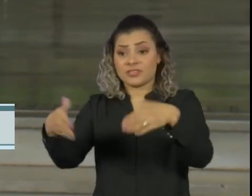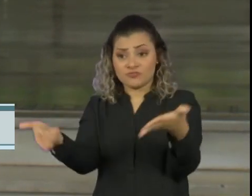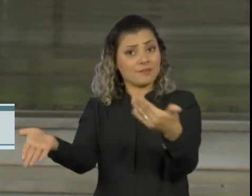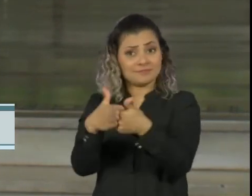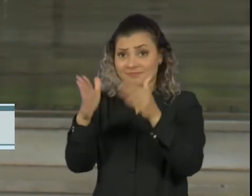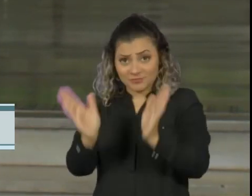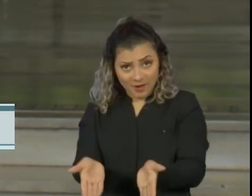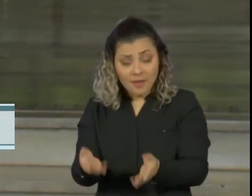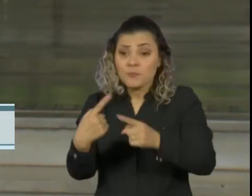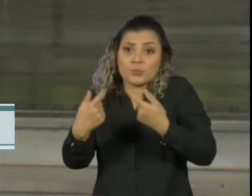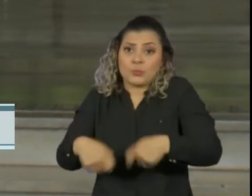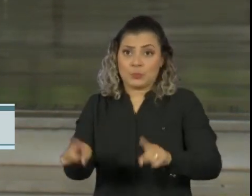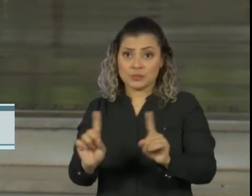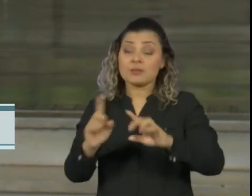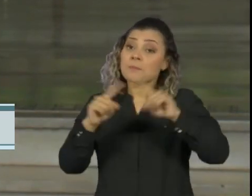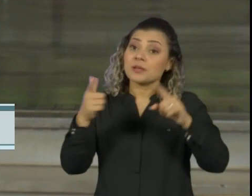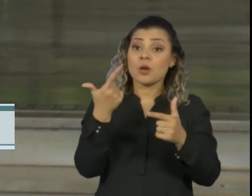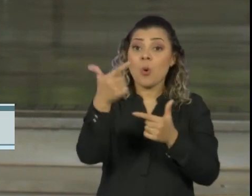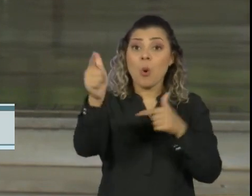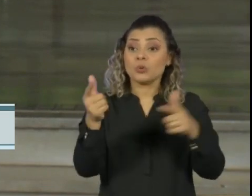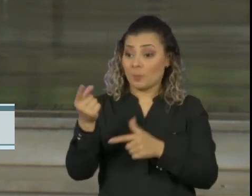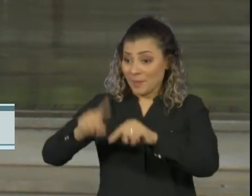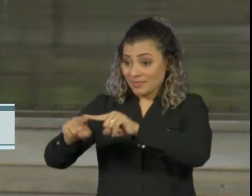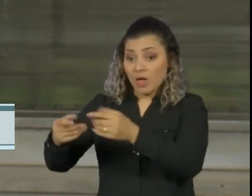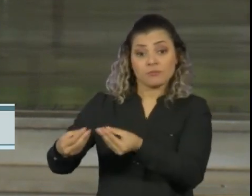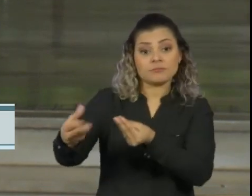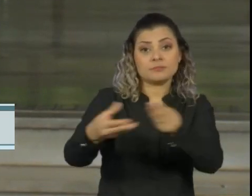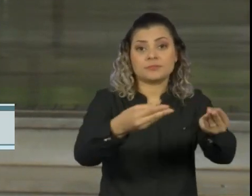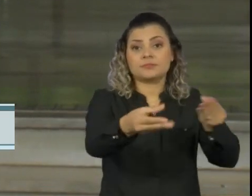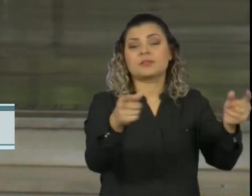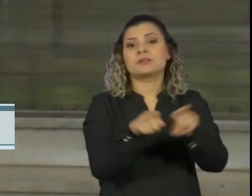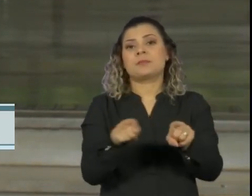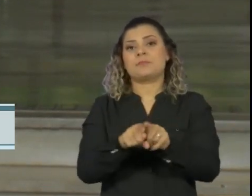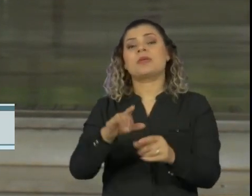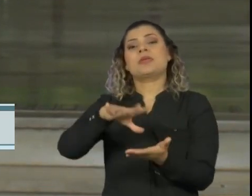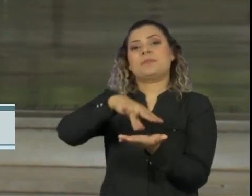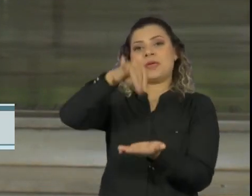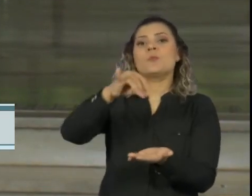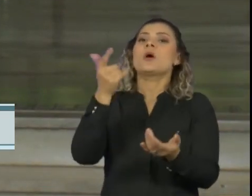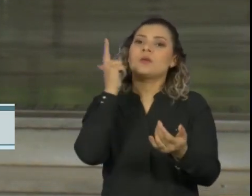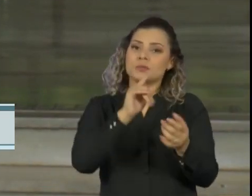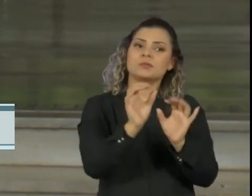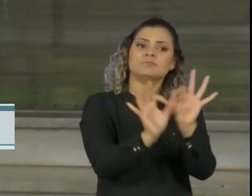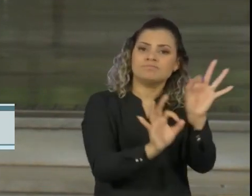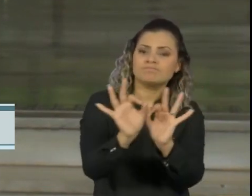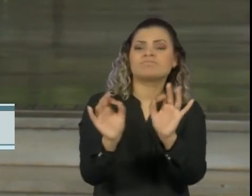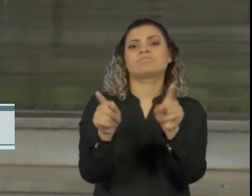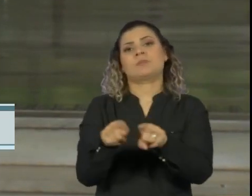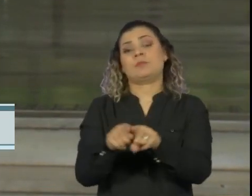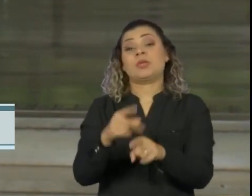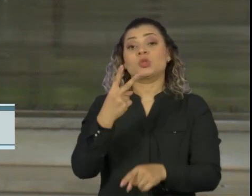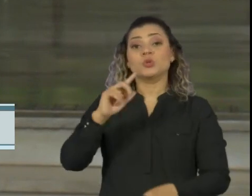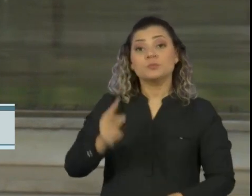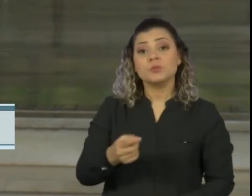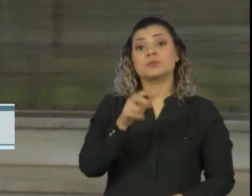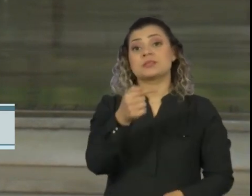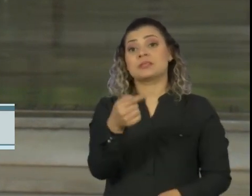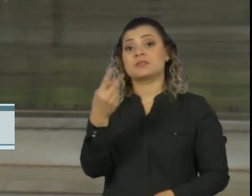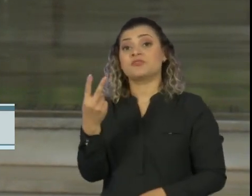financiamos e apoiamos a implantação de outros, inclusive o do complexo do Ibirapuera. Adquirimos